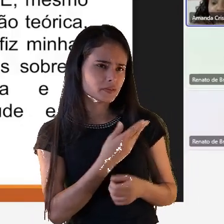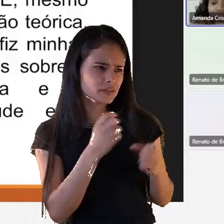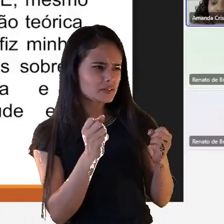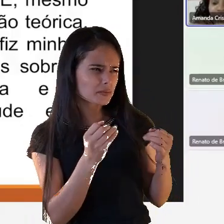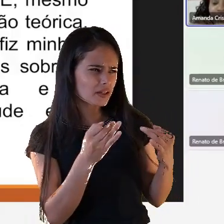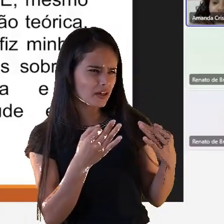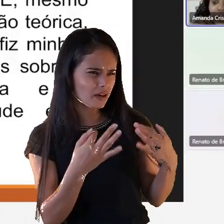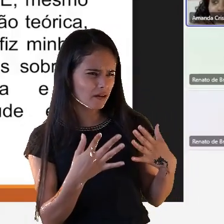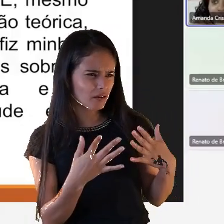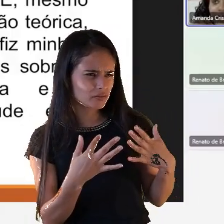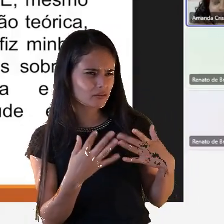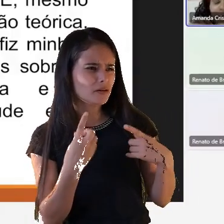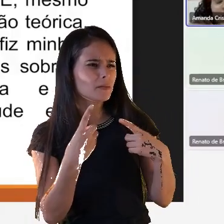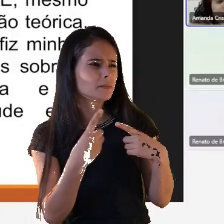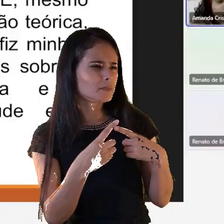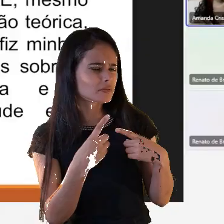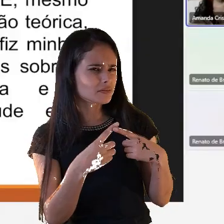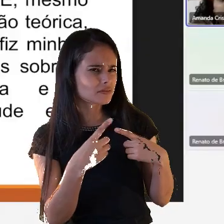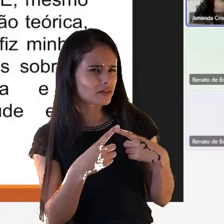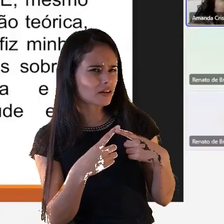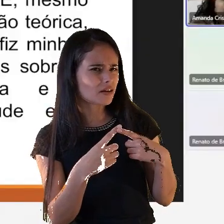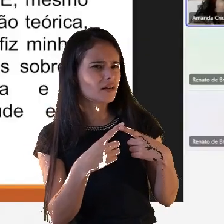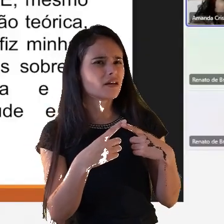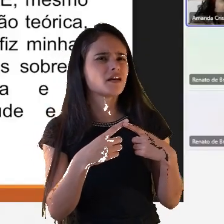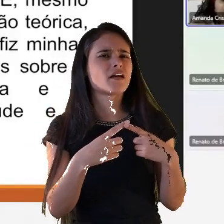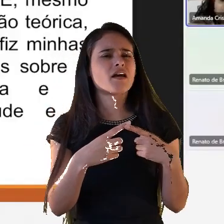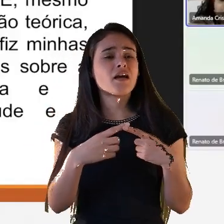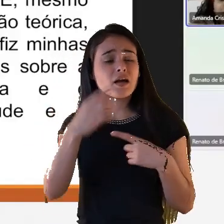sobre pensar